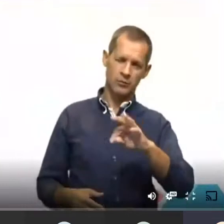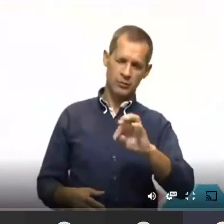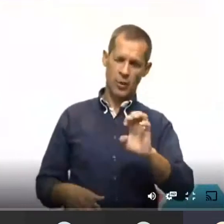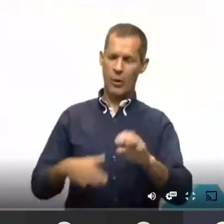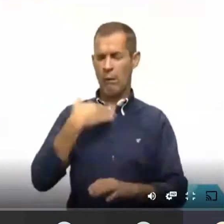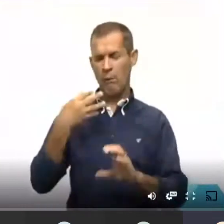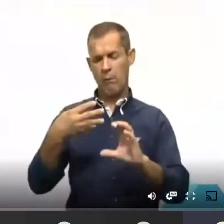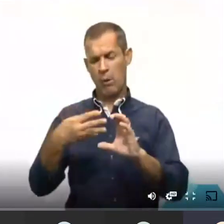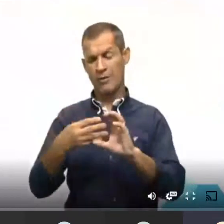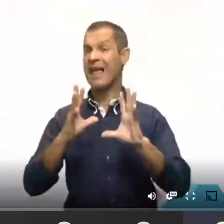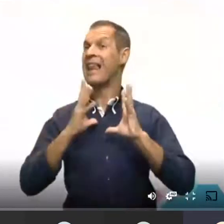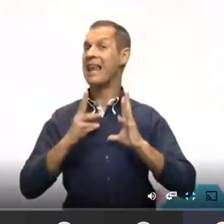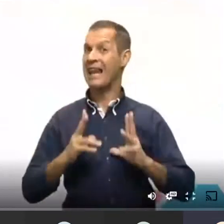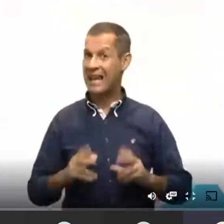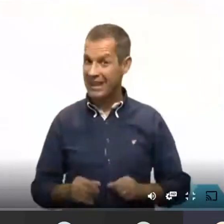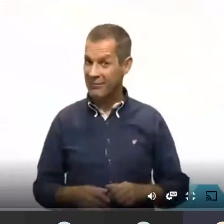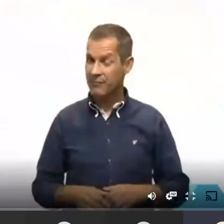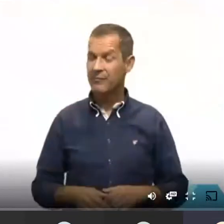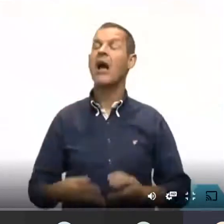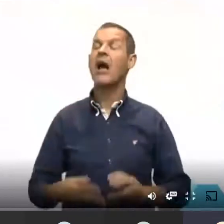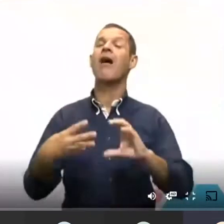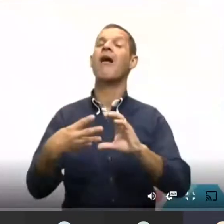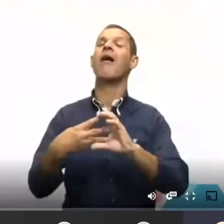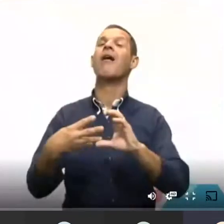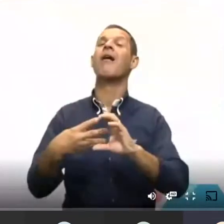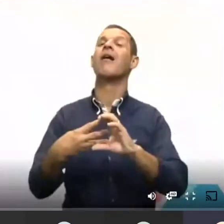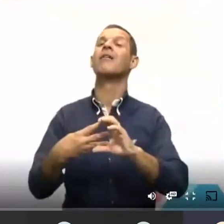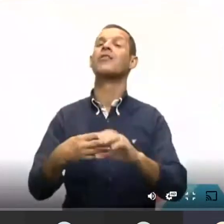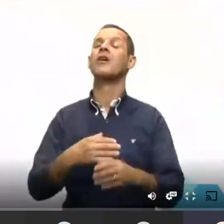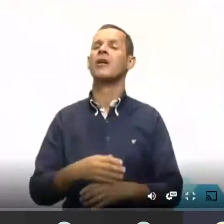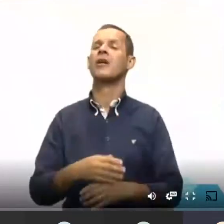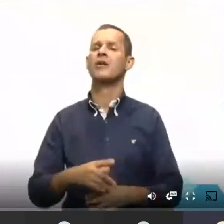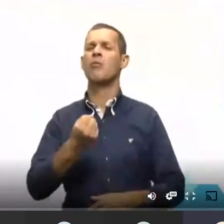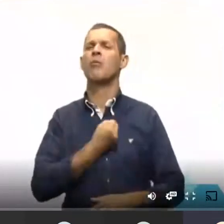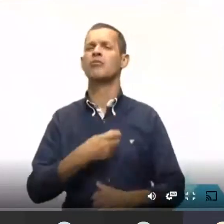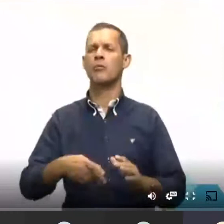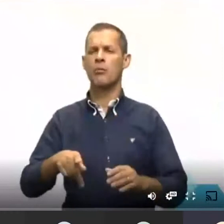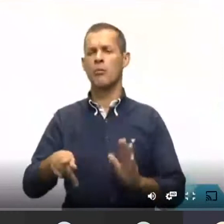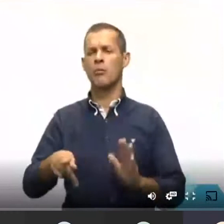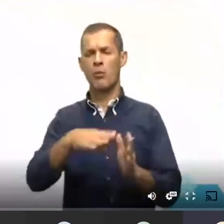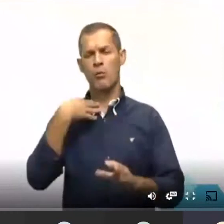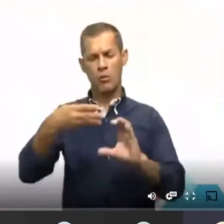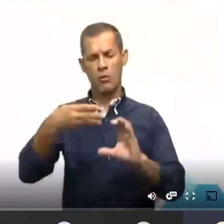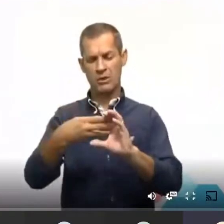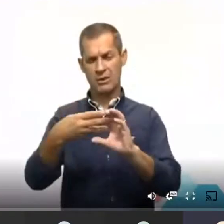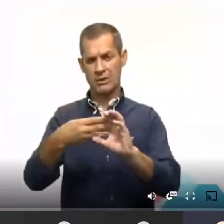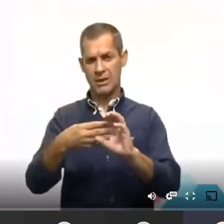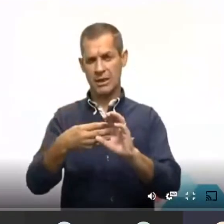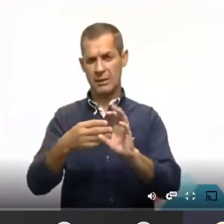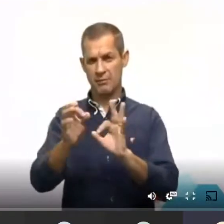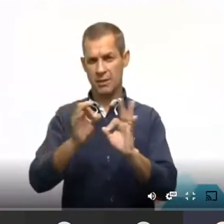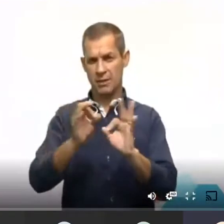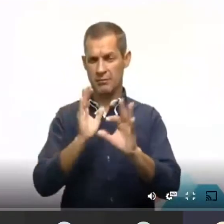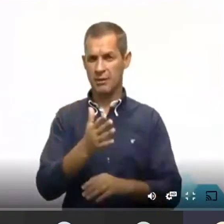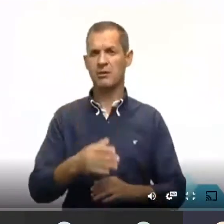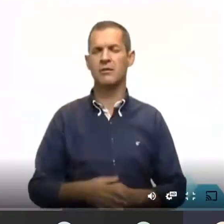morte celular limpa, onde a célula comete o suicídio programado,